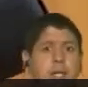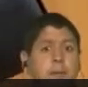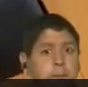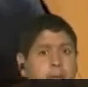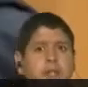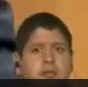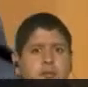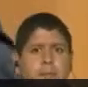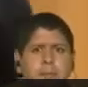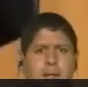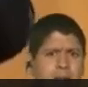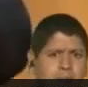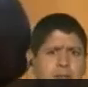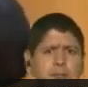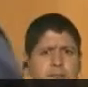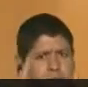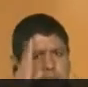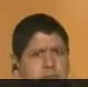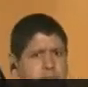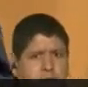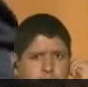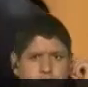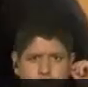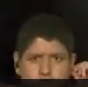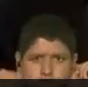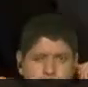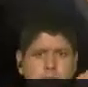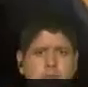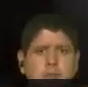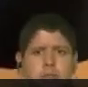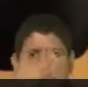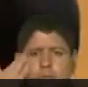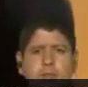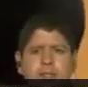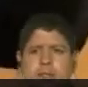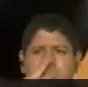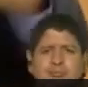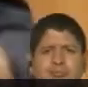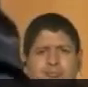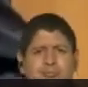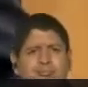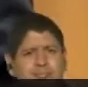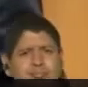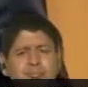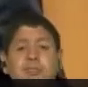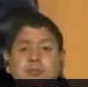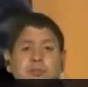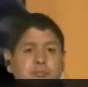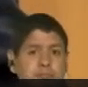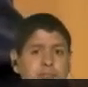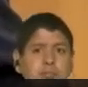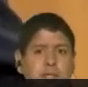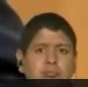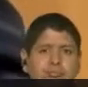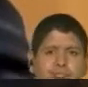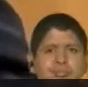empírica, a princípio, para que haja esta descoordenação no que se refere a